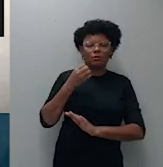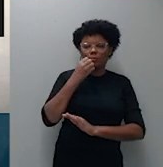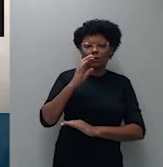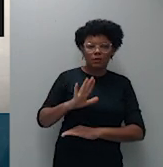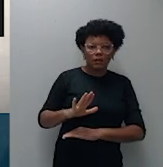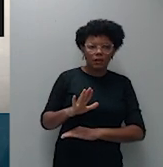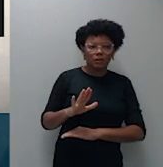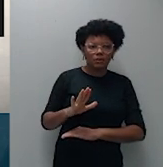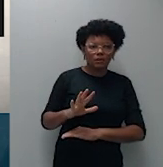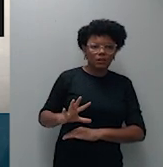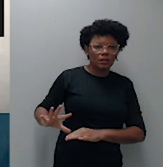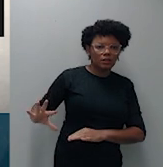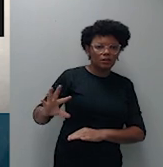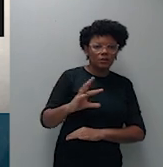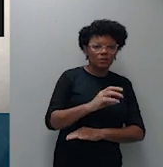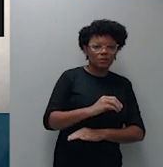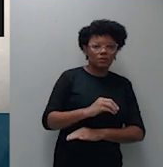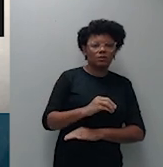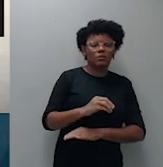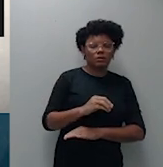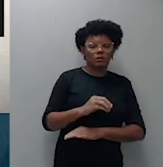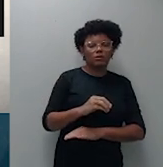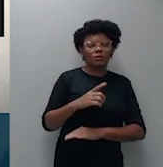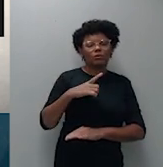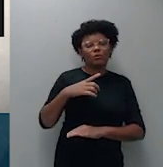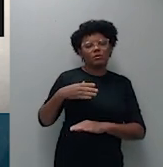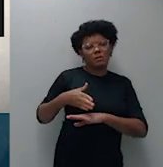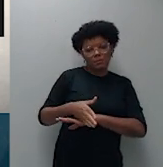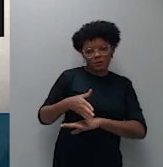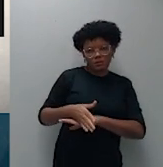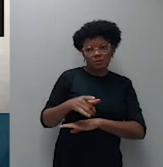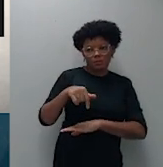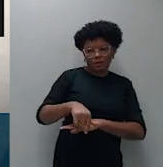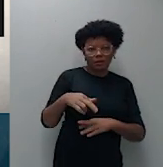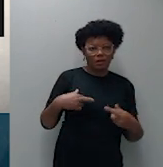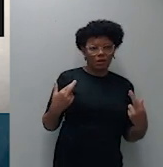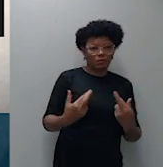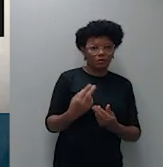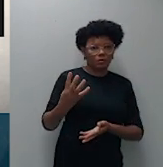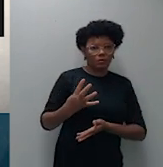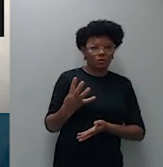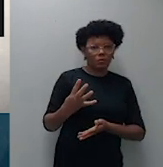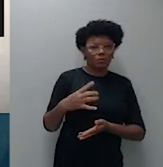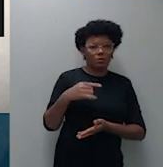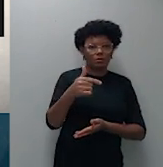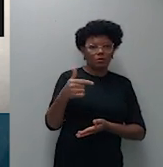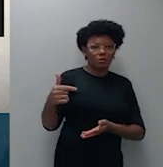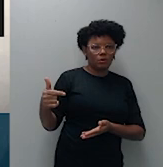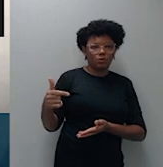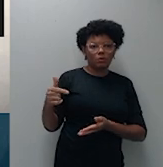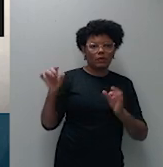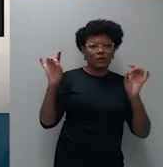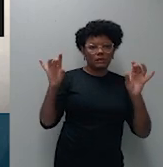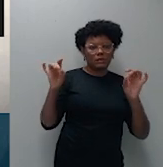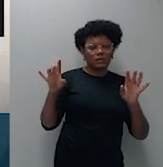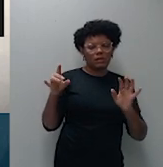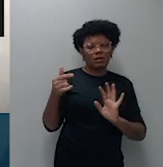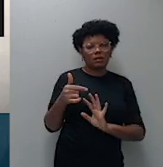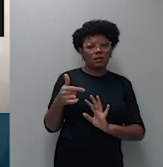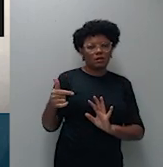Boa tarde a todos os colegas a todos que participam da presente sessão não tenho